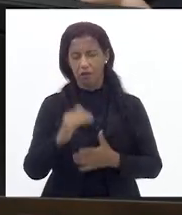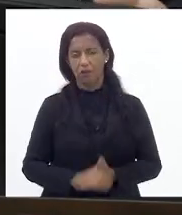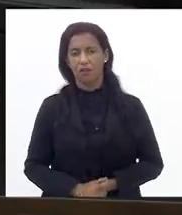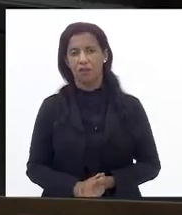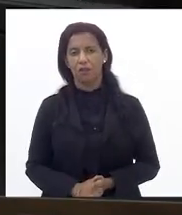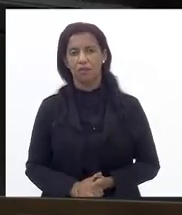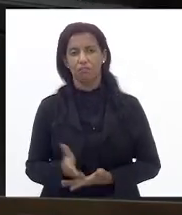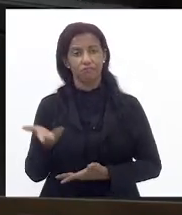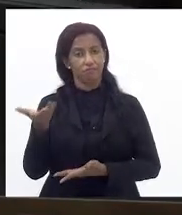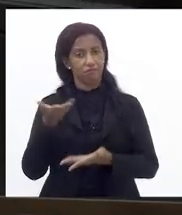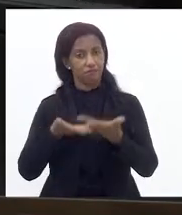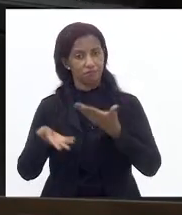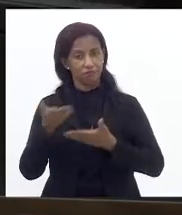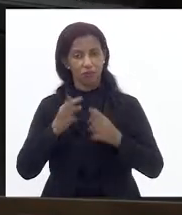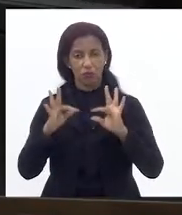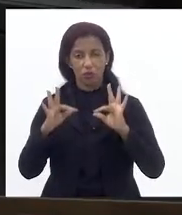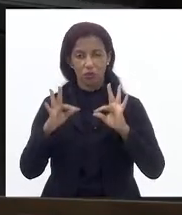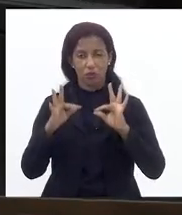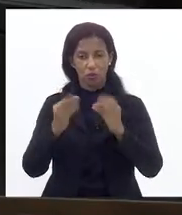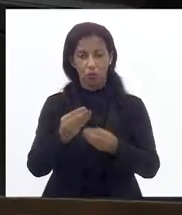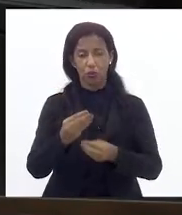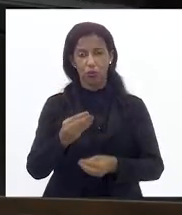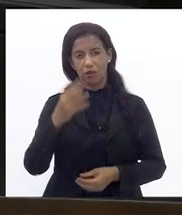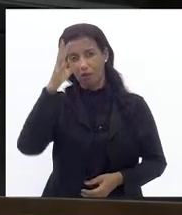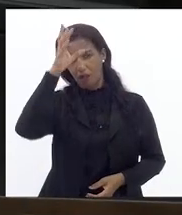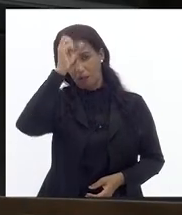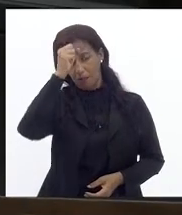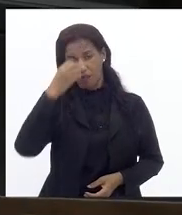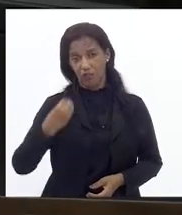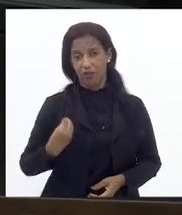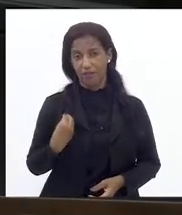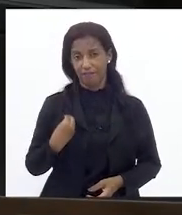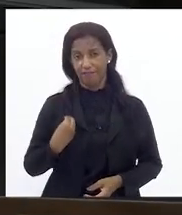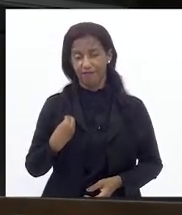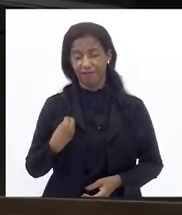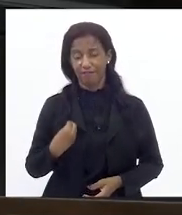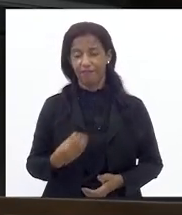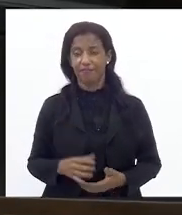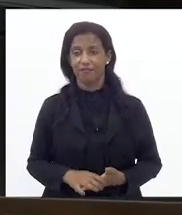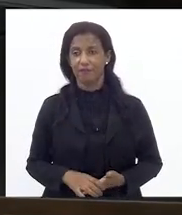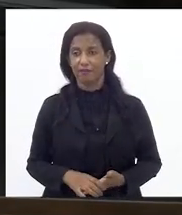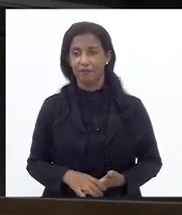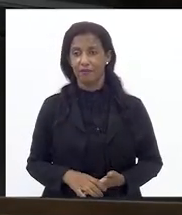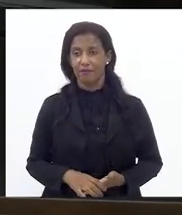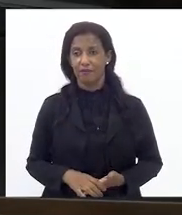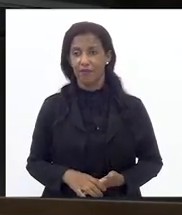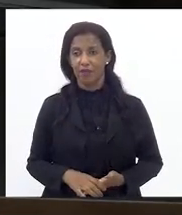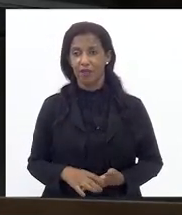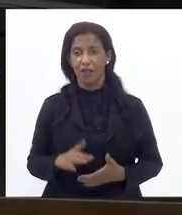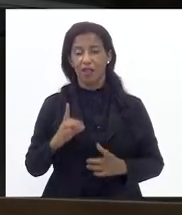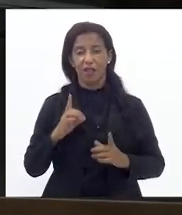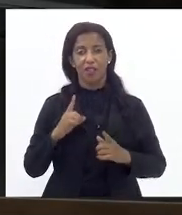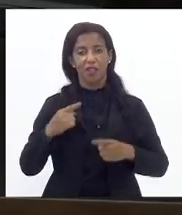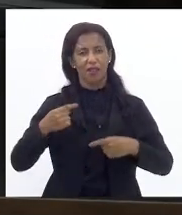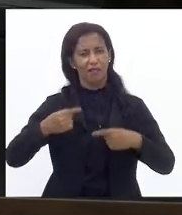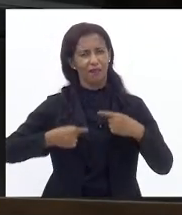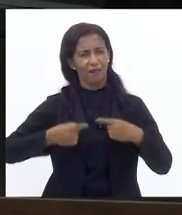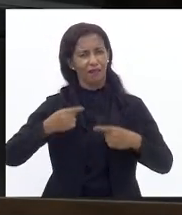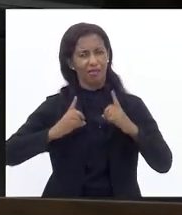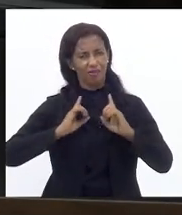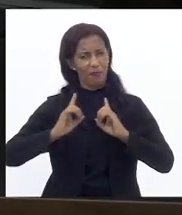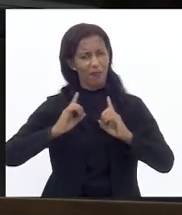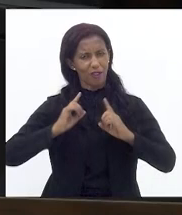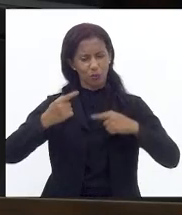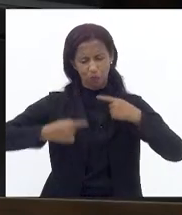contribuição de todos aprendi na vida pública que o debate democrático é